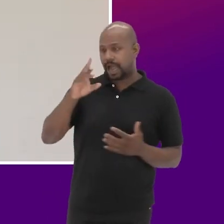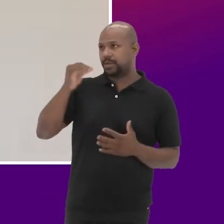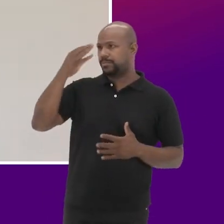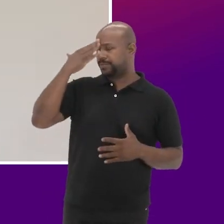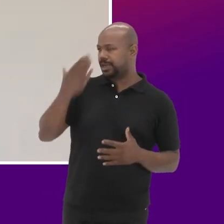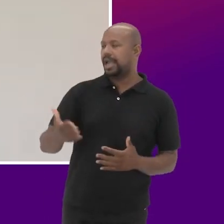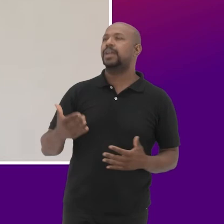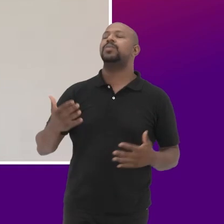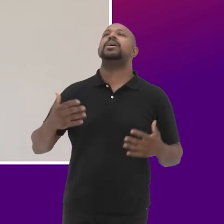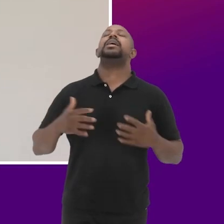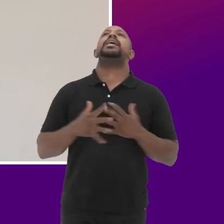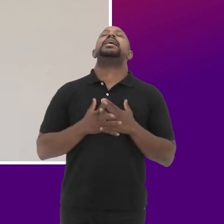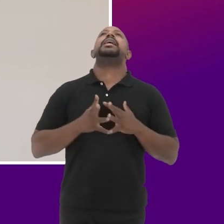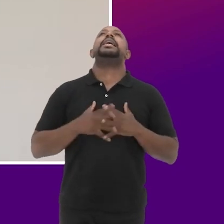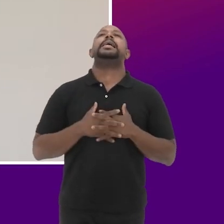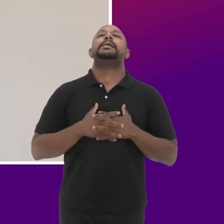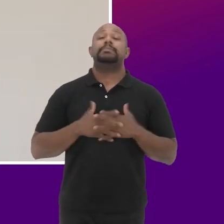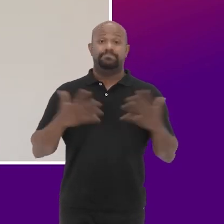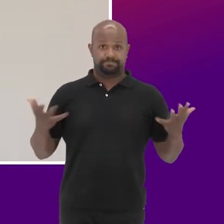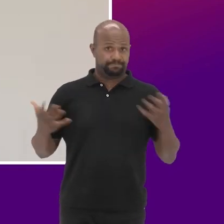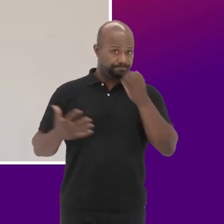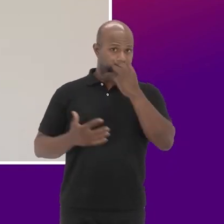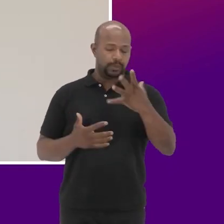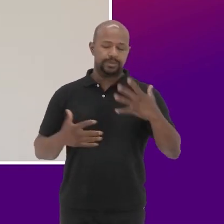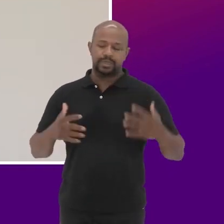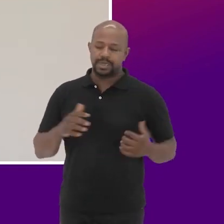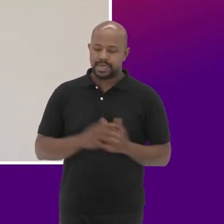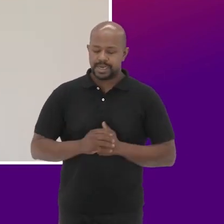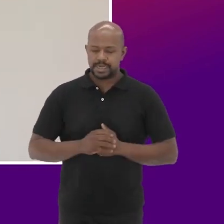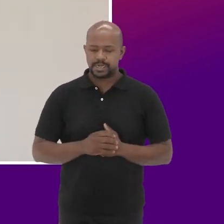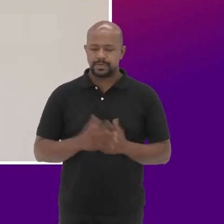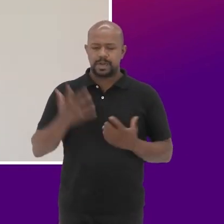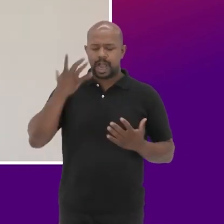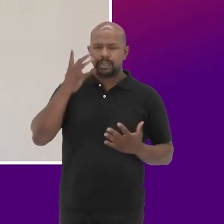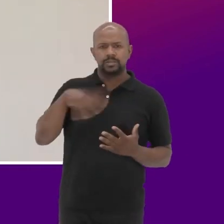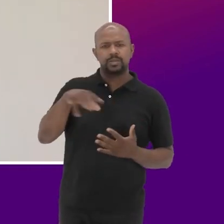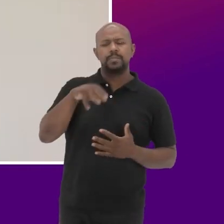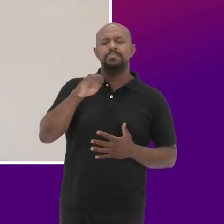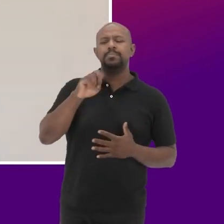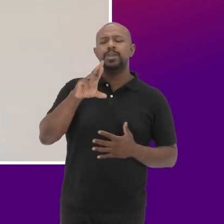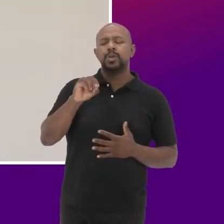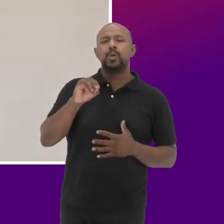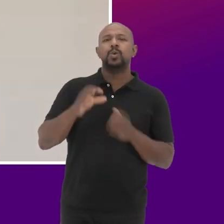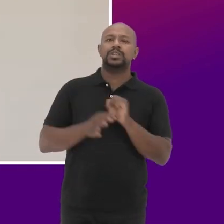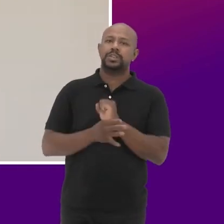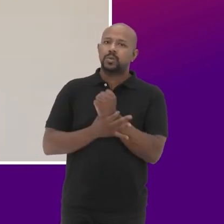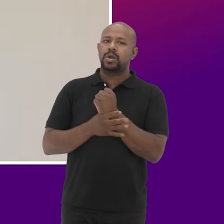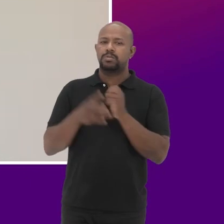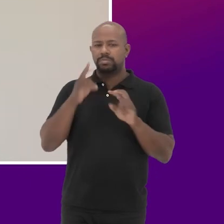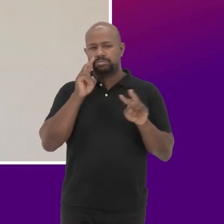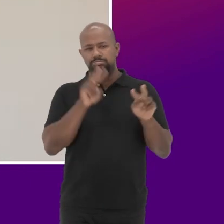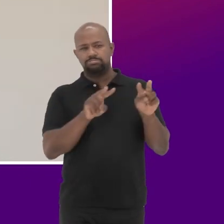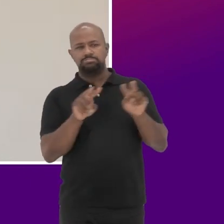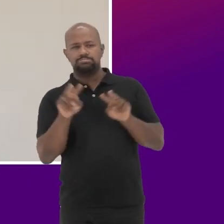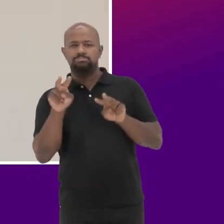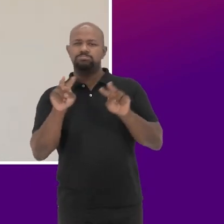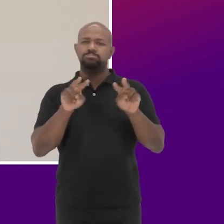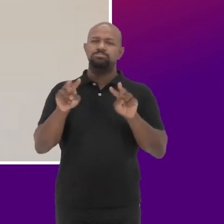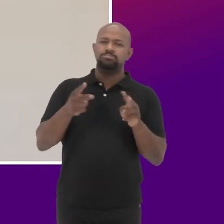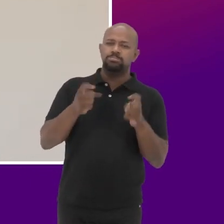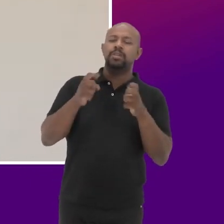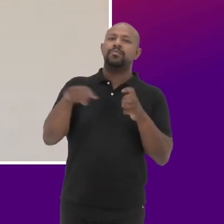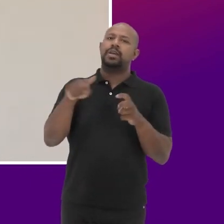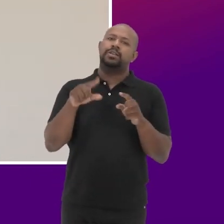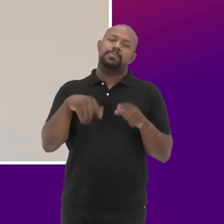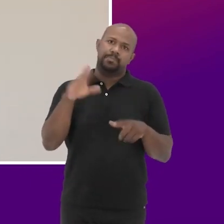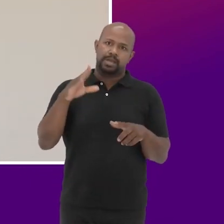Claro, obrigado aí. Bom, acho que o microseguro, assim, pelo que a gente vem observando,